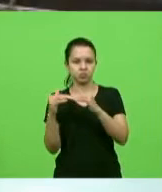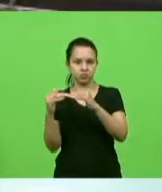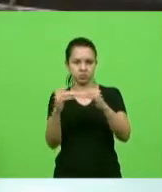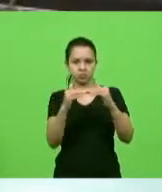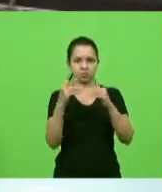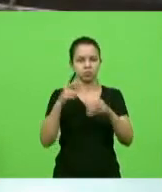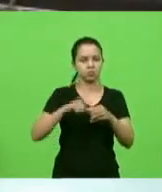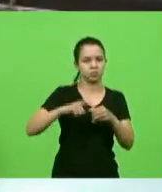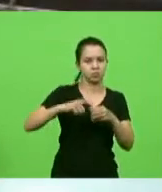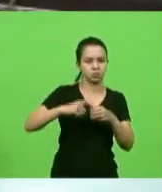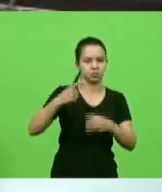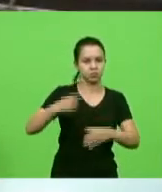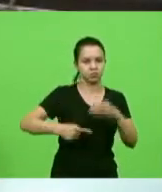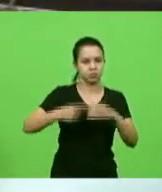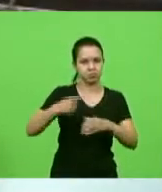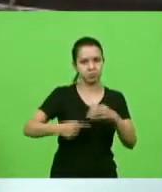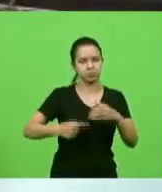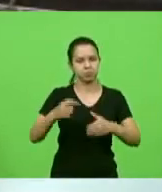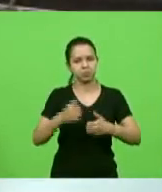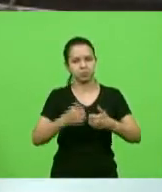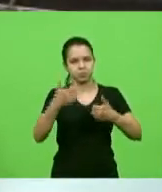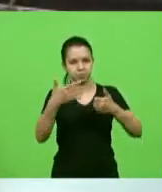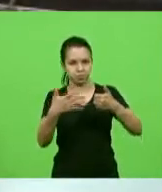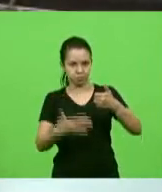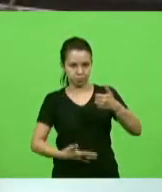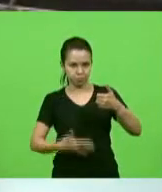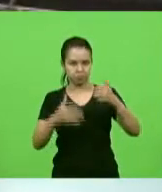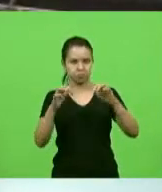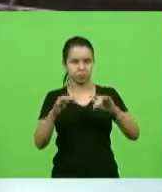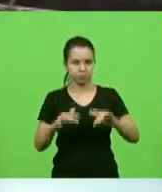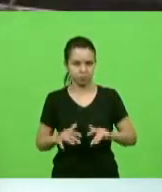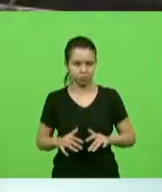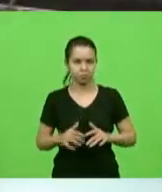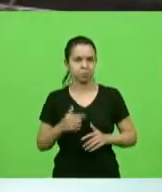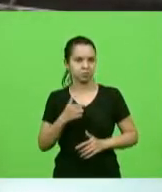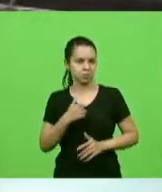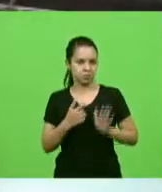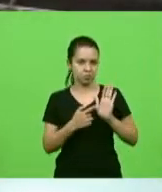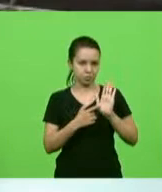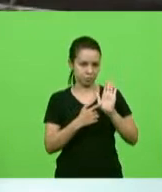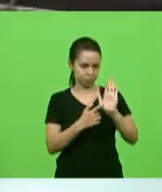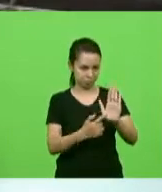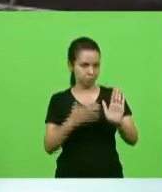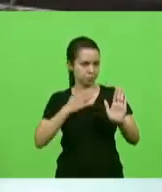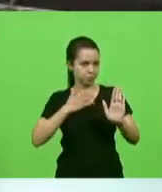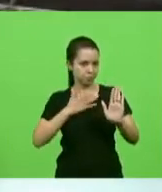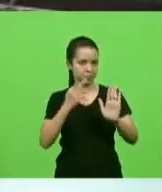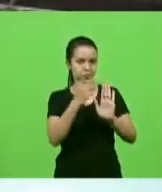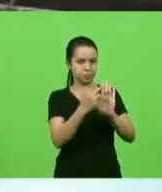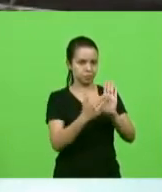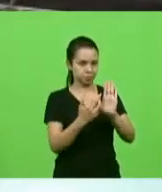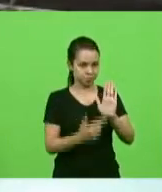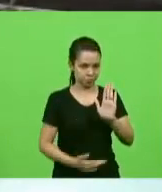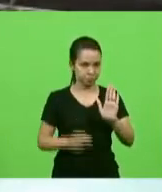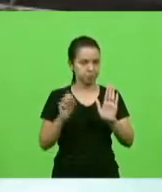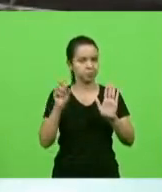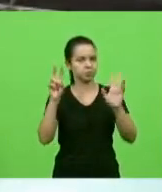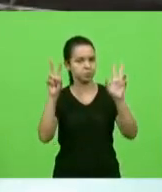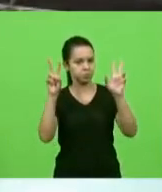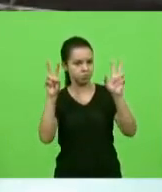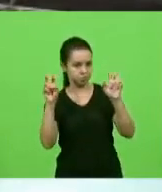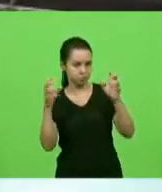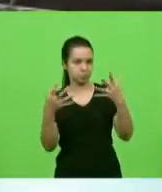pelos membros da comissão como seu relator. Apresentei meu relatório sobre a admissibilidade